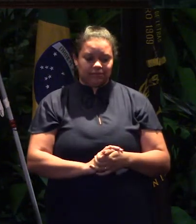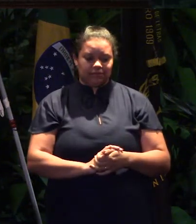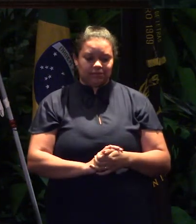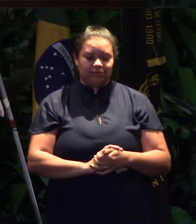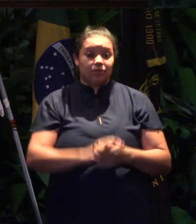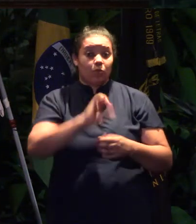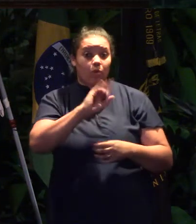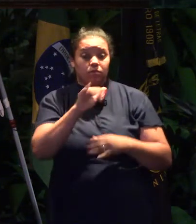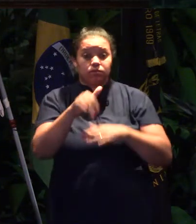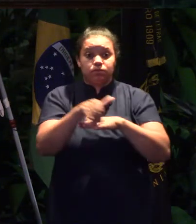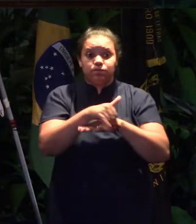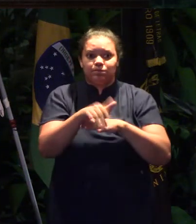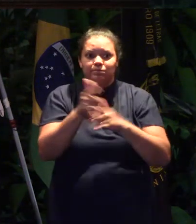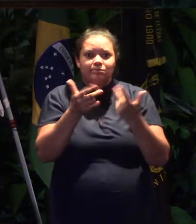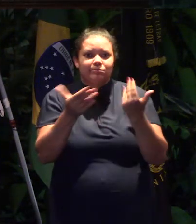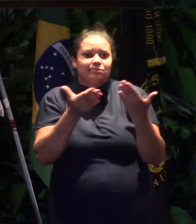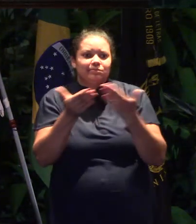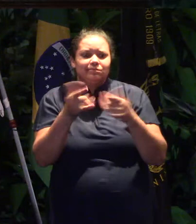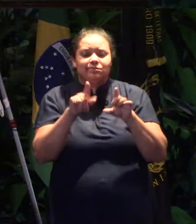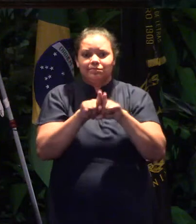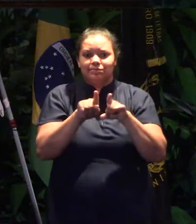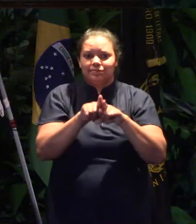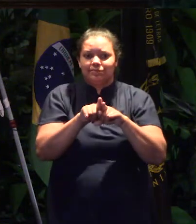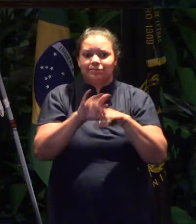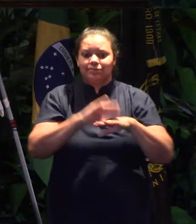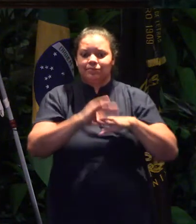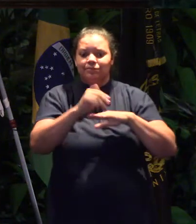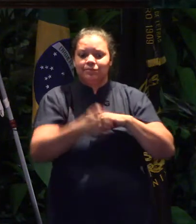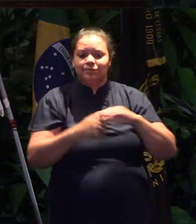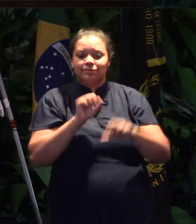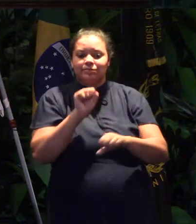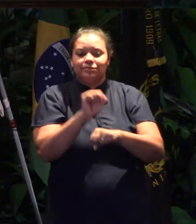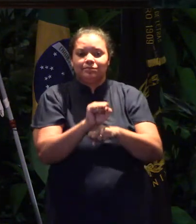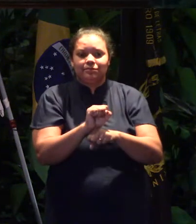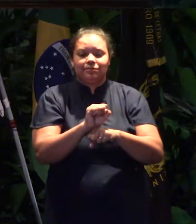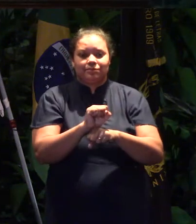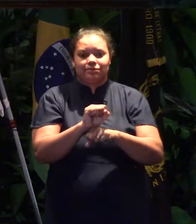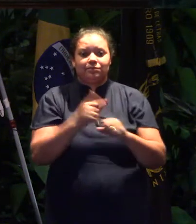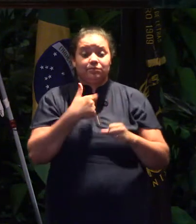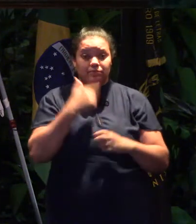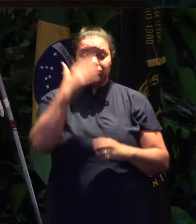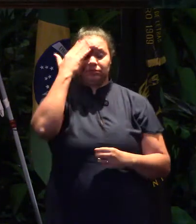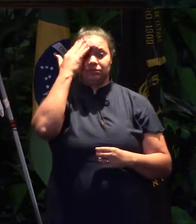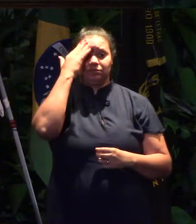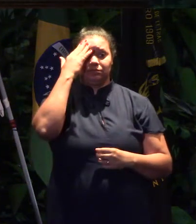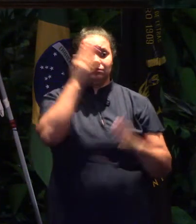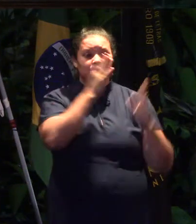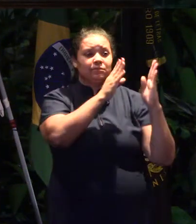que você parou com a leitura. Então, eu reconheço na minha estante de livros lá, onde eu tenho,